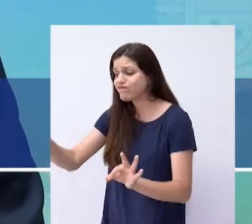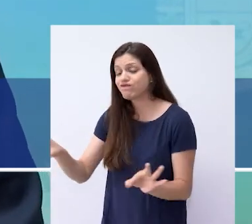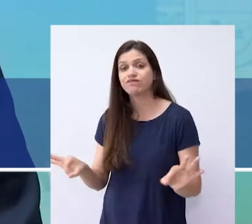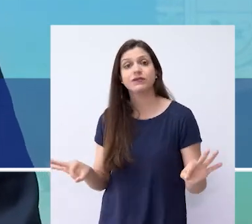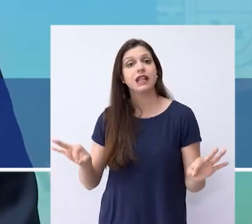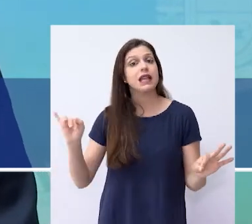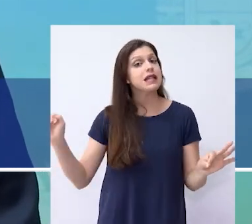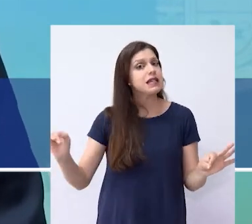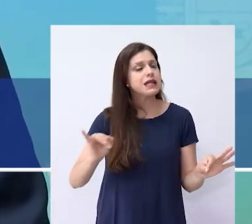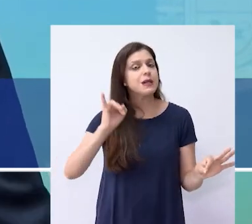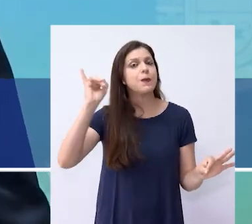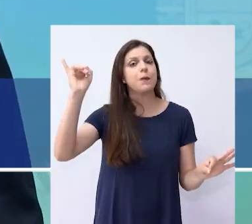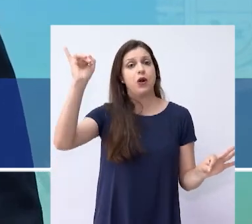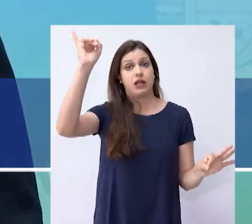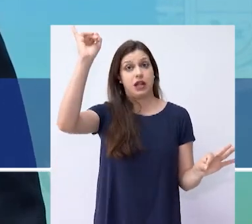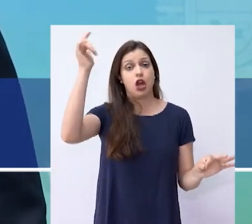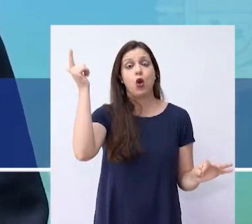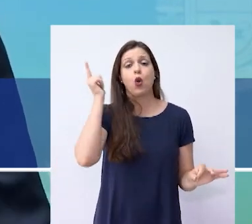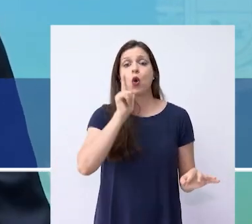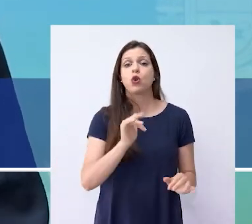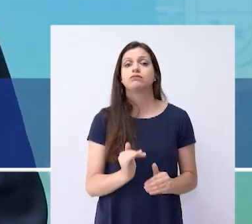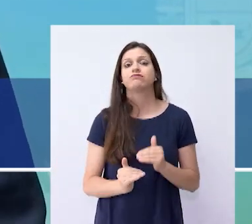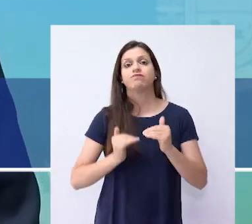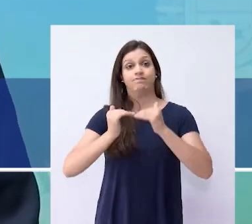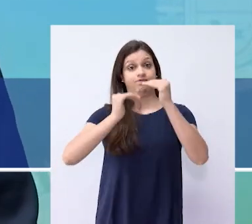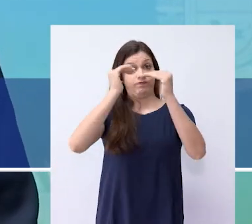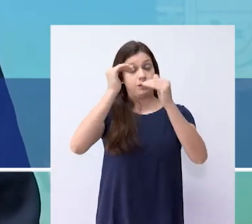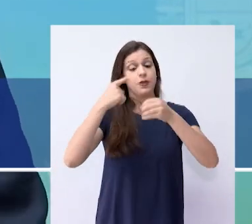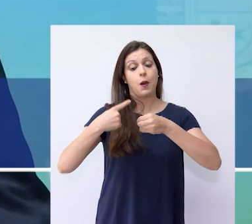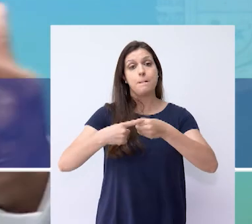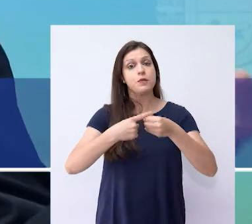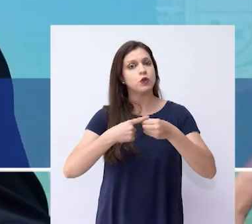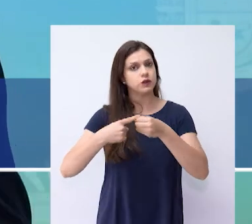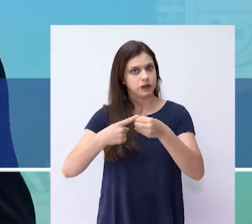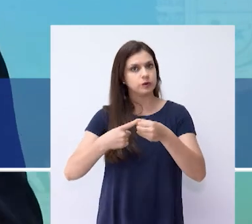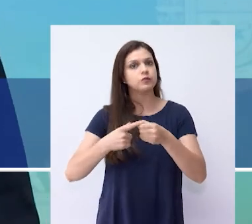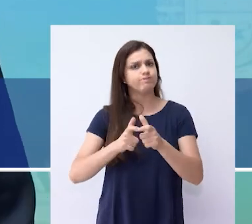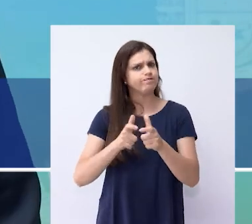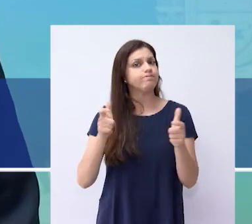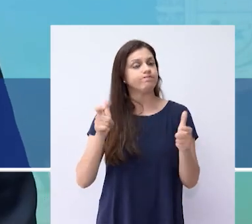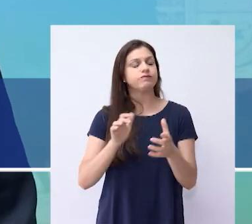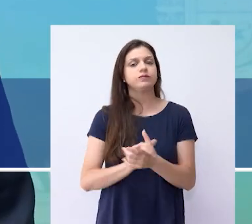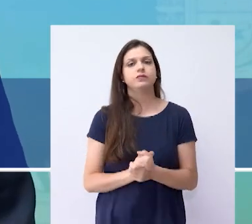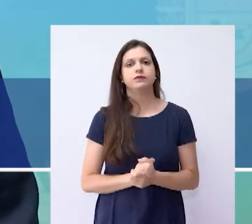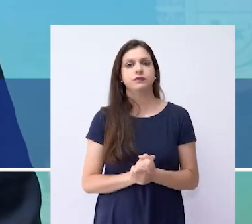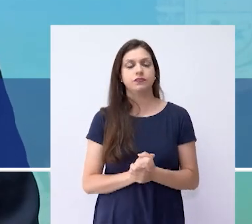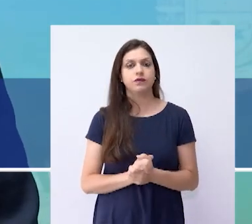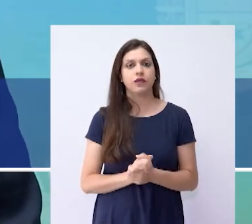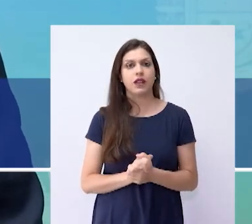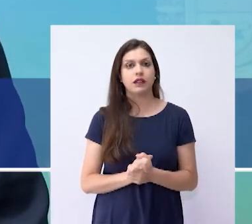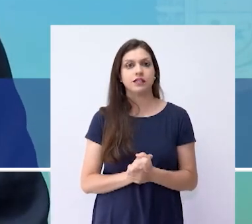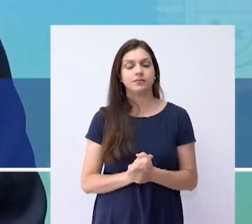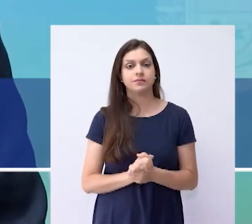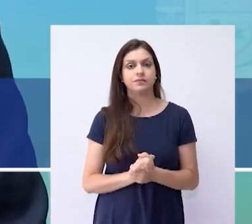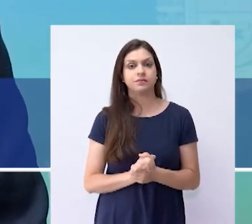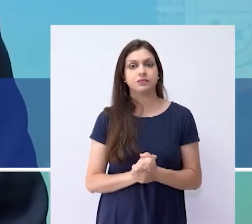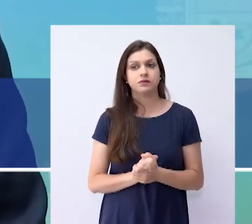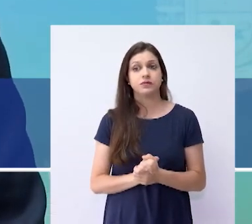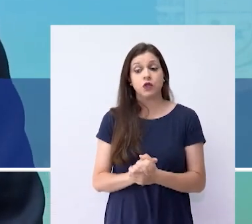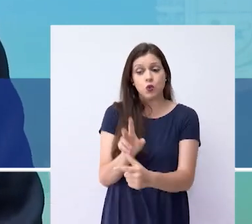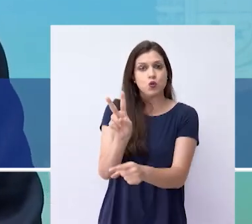instrumento fundamental para o crescimento de um município como um todo, com